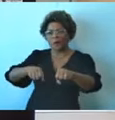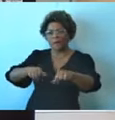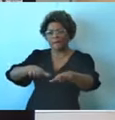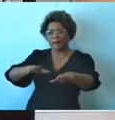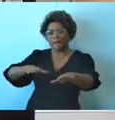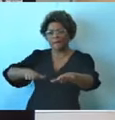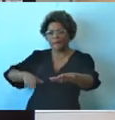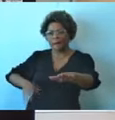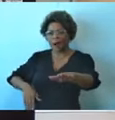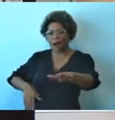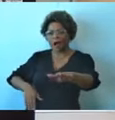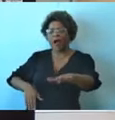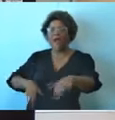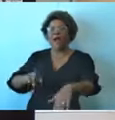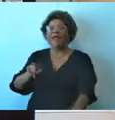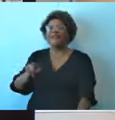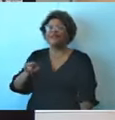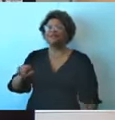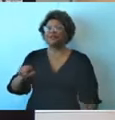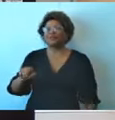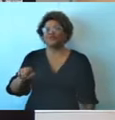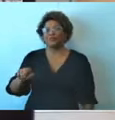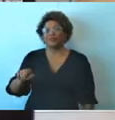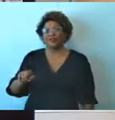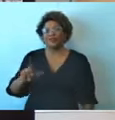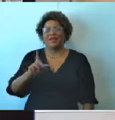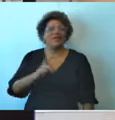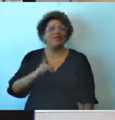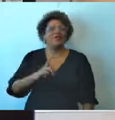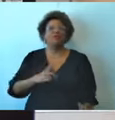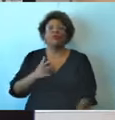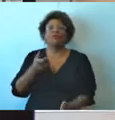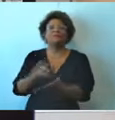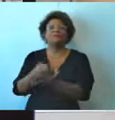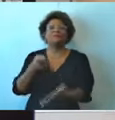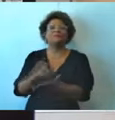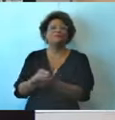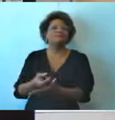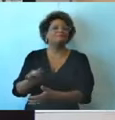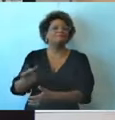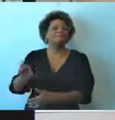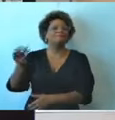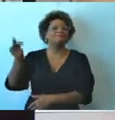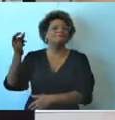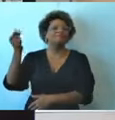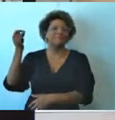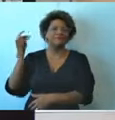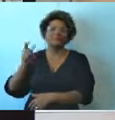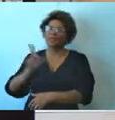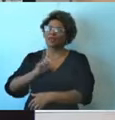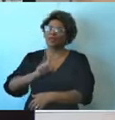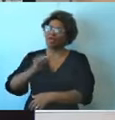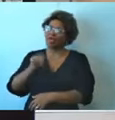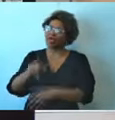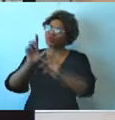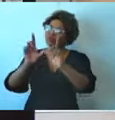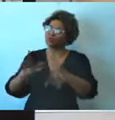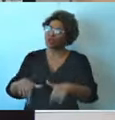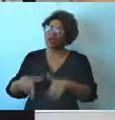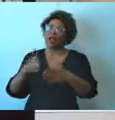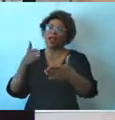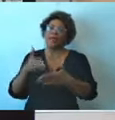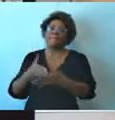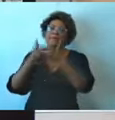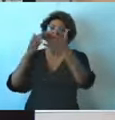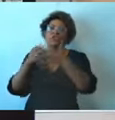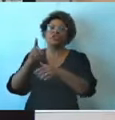é isso que a gente está falando há muito tempo, de ter esse espaço delimitado. Fiquei super entusiasmado, fiz filmagem na